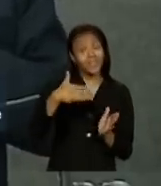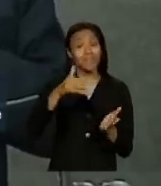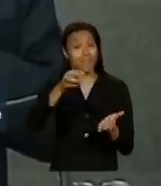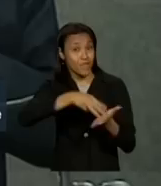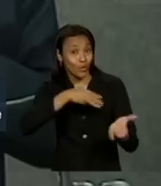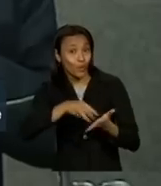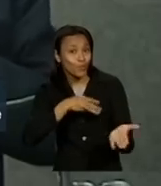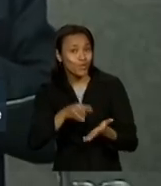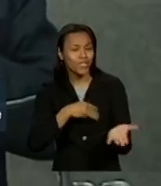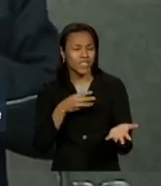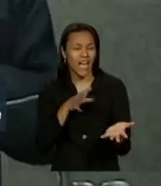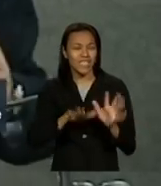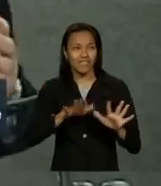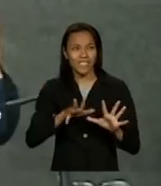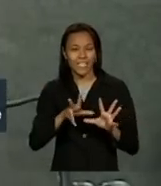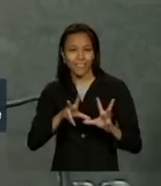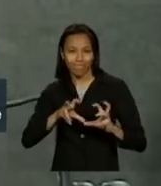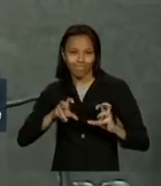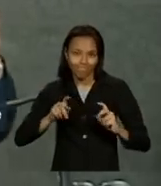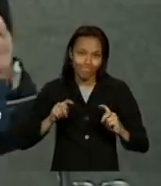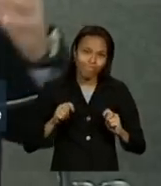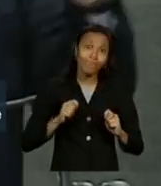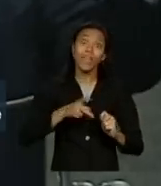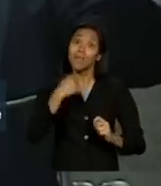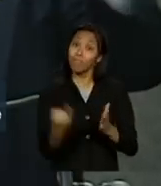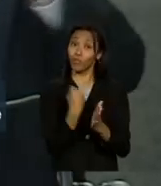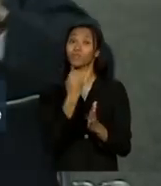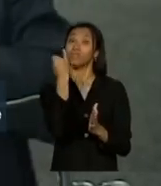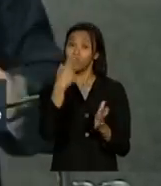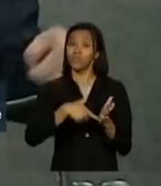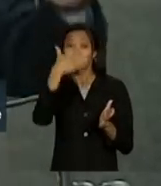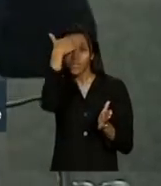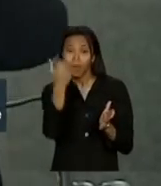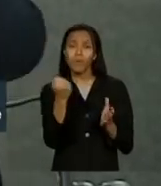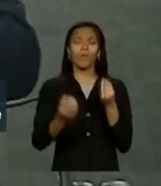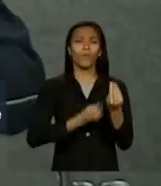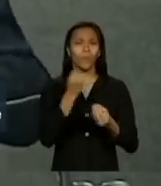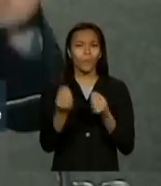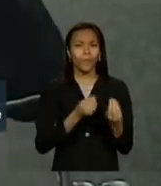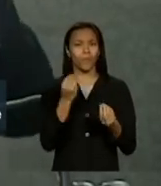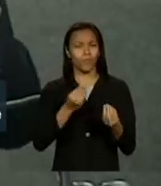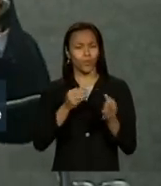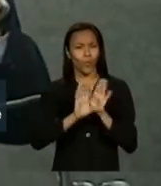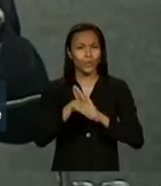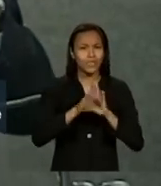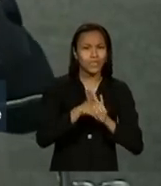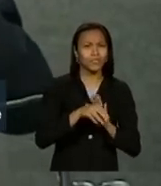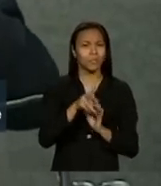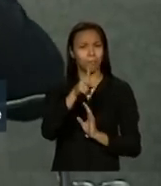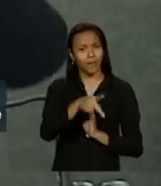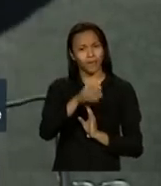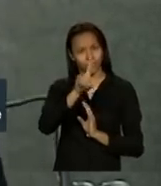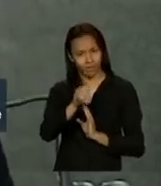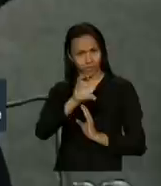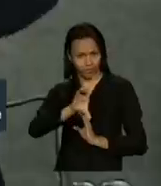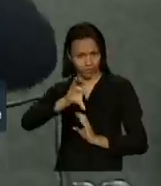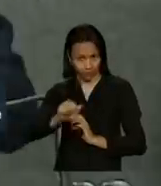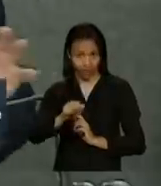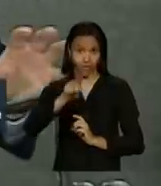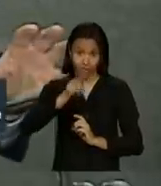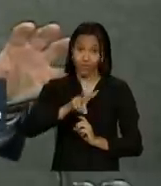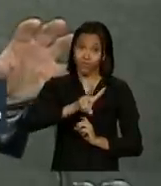ela dá uma amarração extremamente importante e ela entra sempre do conceito do PDCA isso vale pro